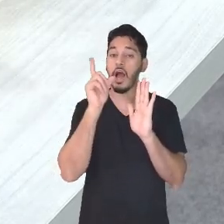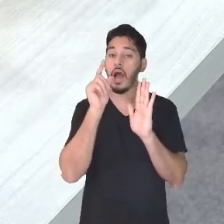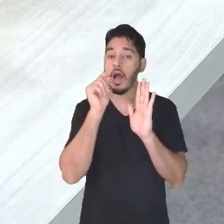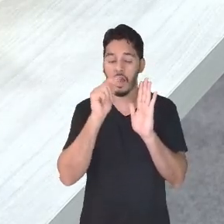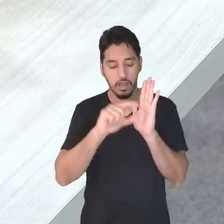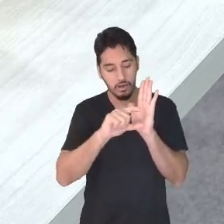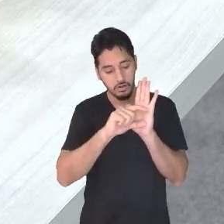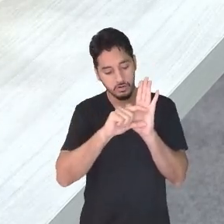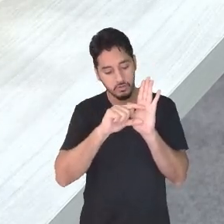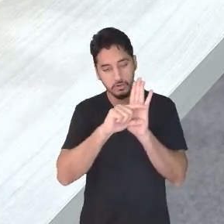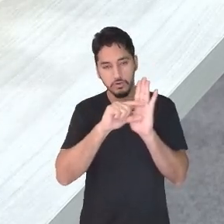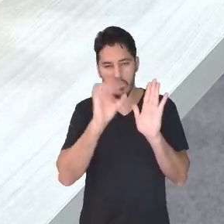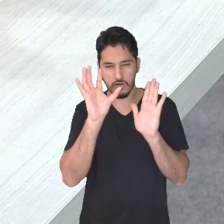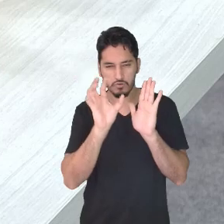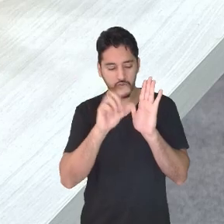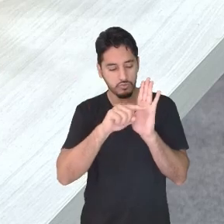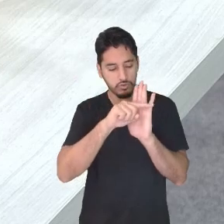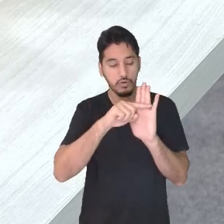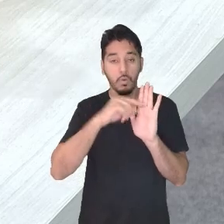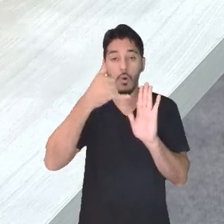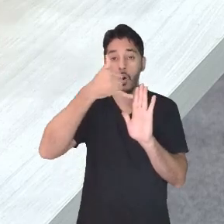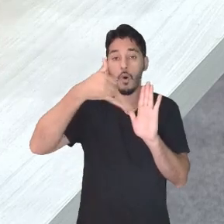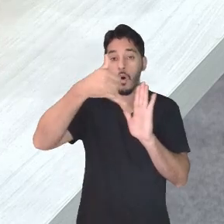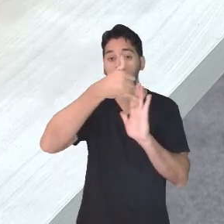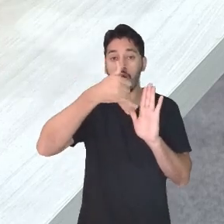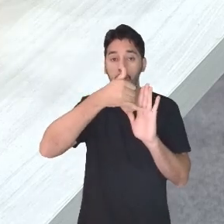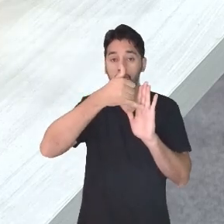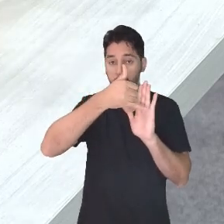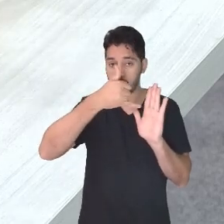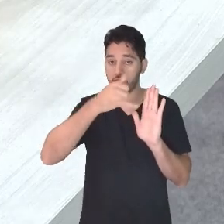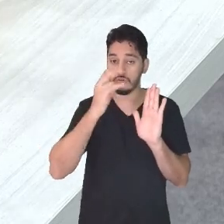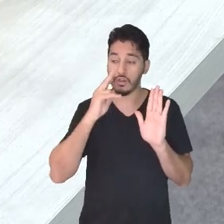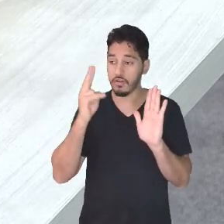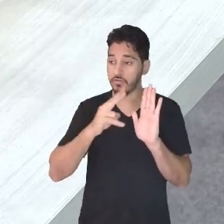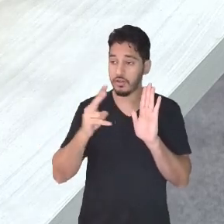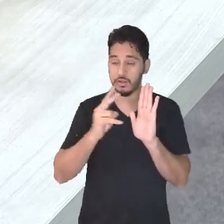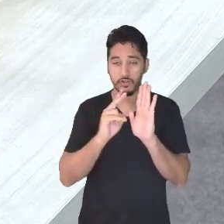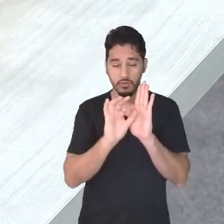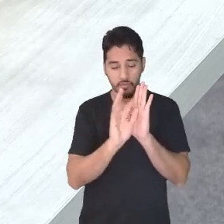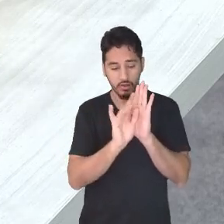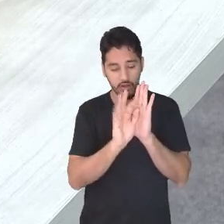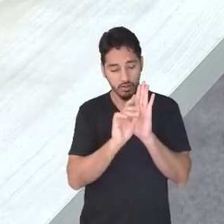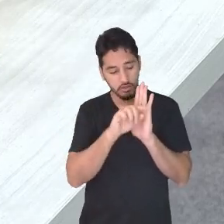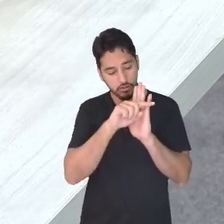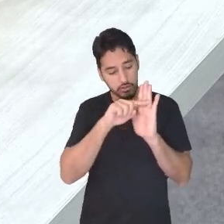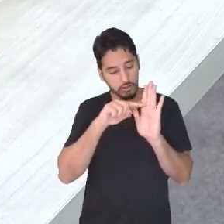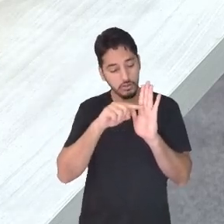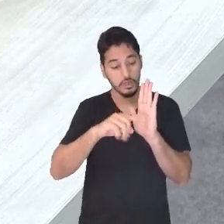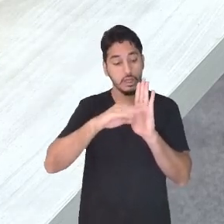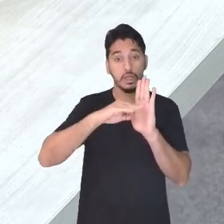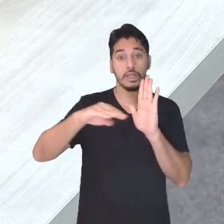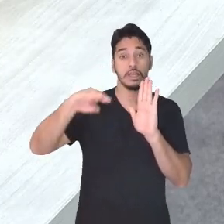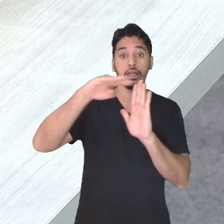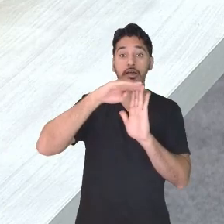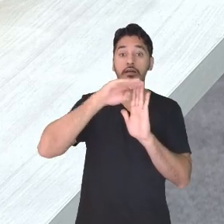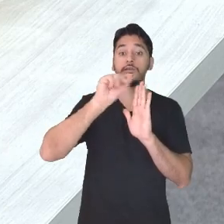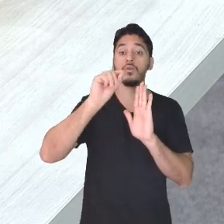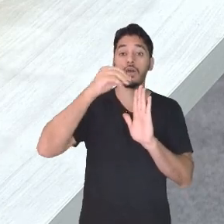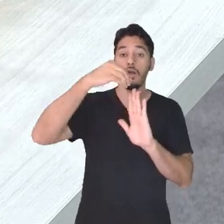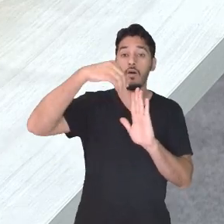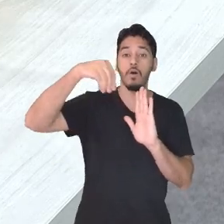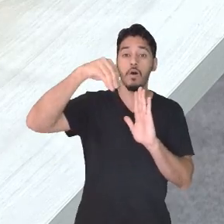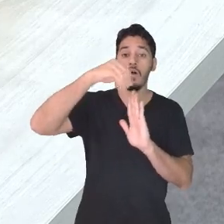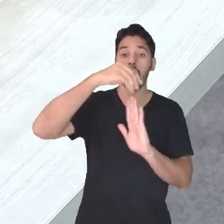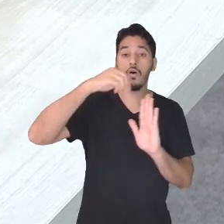essa água turva, o óleo, que está aqui, ó, brilhante, e em cima desse óleo eu tenho